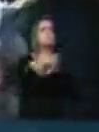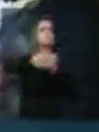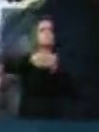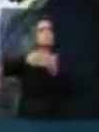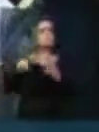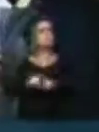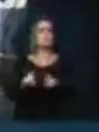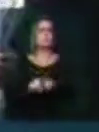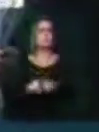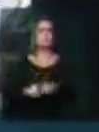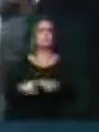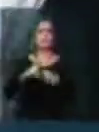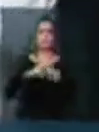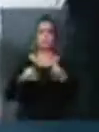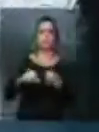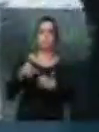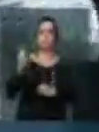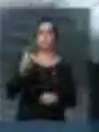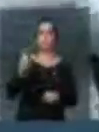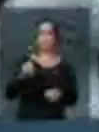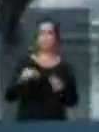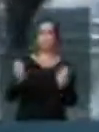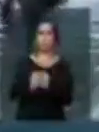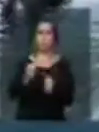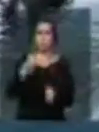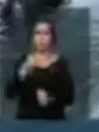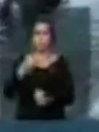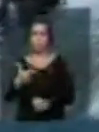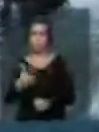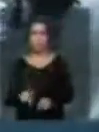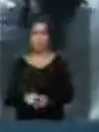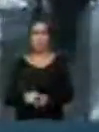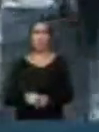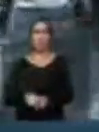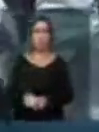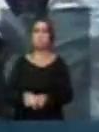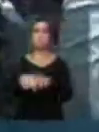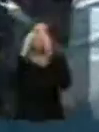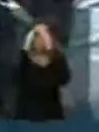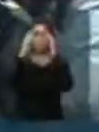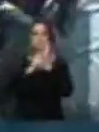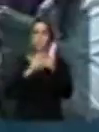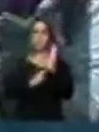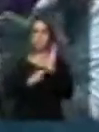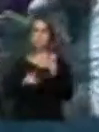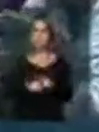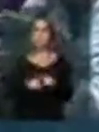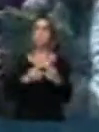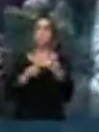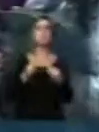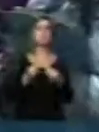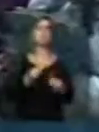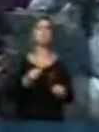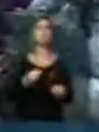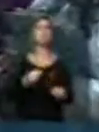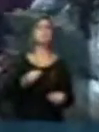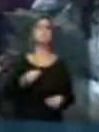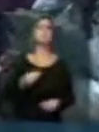o artigo 55 combinado com 32, que ele, do regimento, que é o artigo que justamente